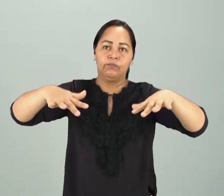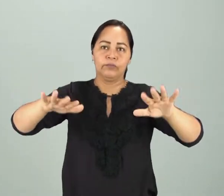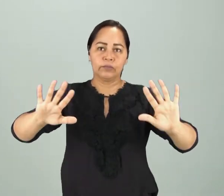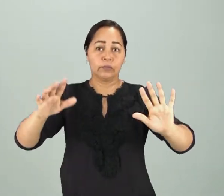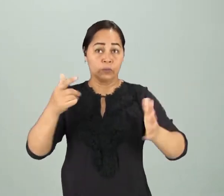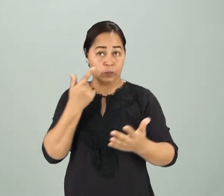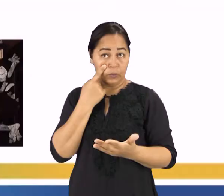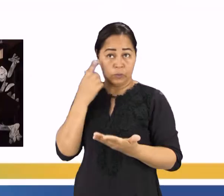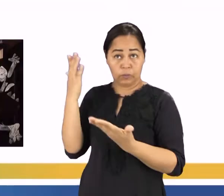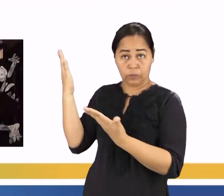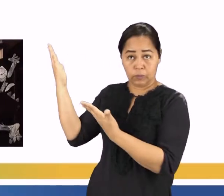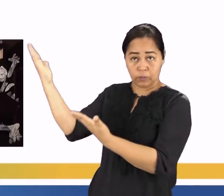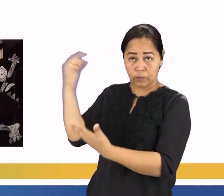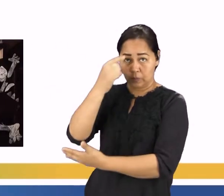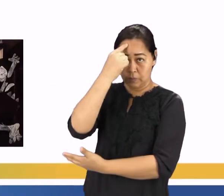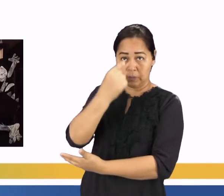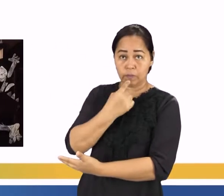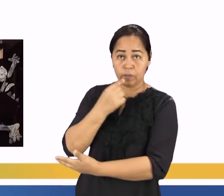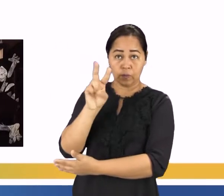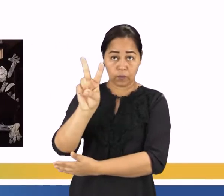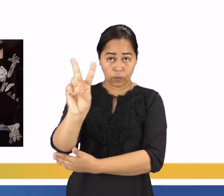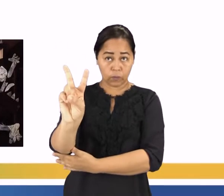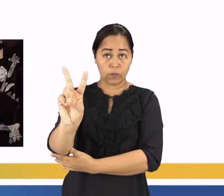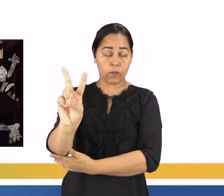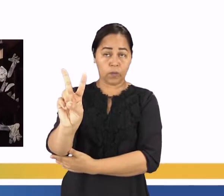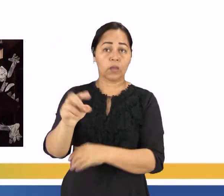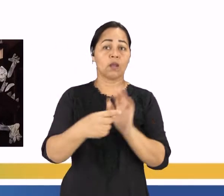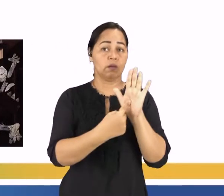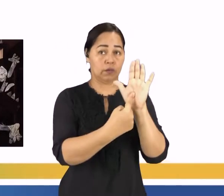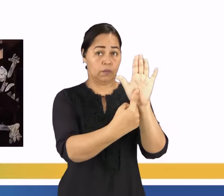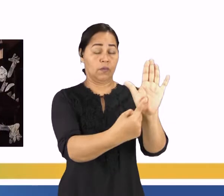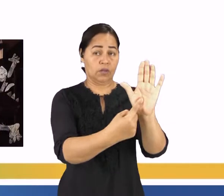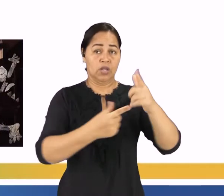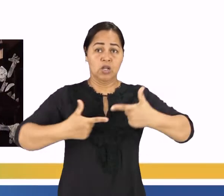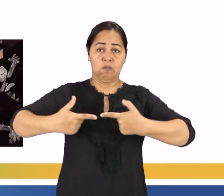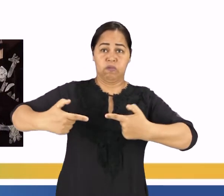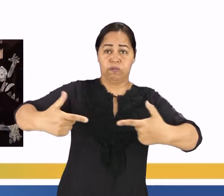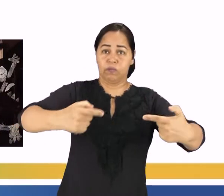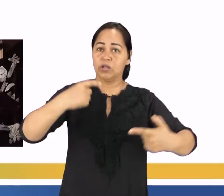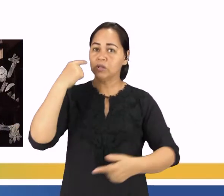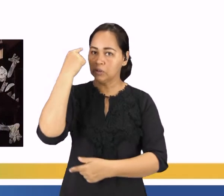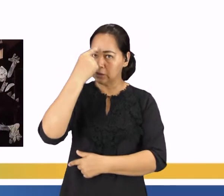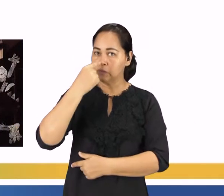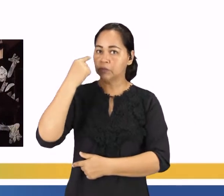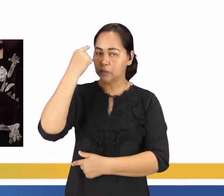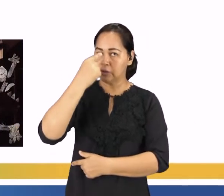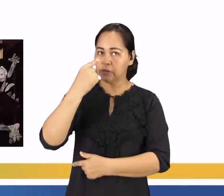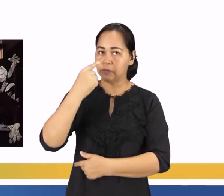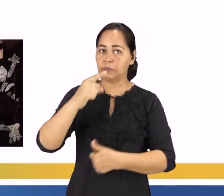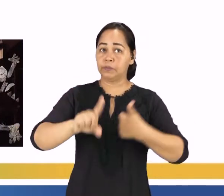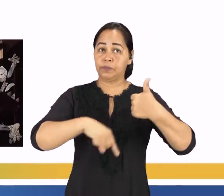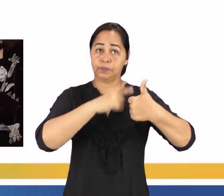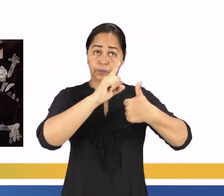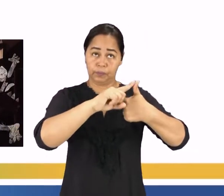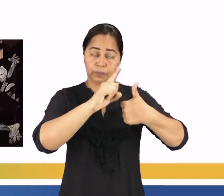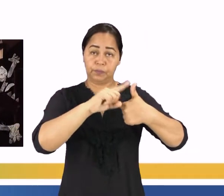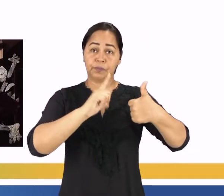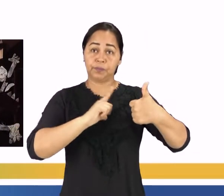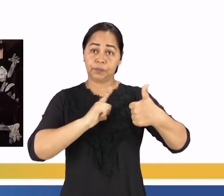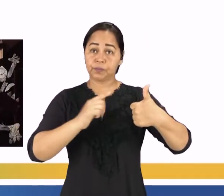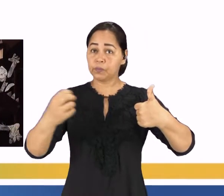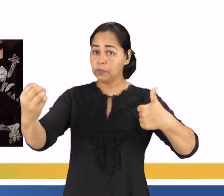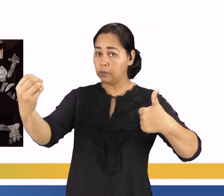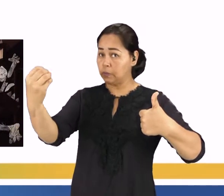no slide duas imagens que representam esse momento da Guerra Civil Espanhola. Aí nós temos um quadro, uma